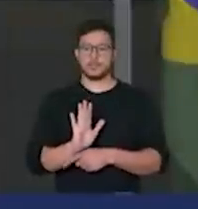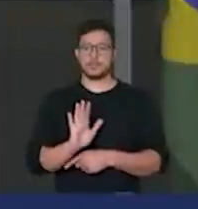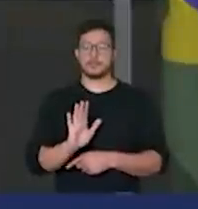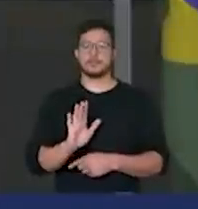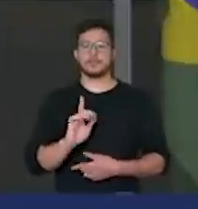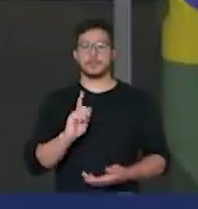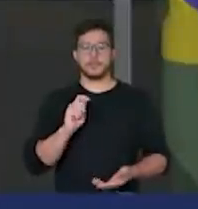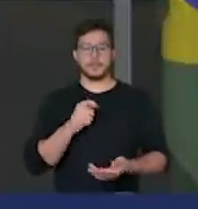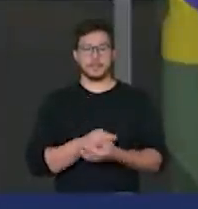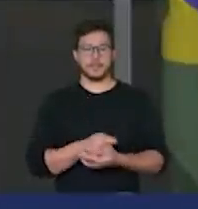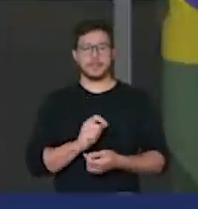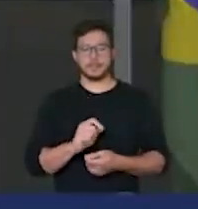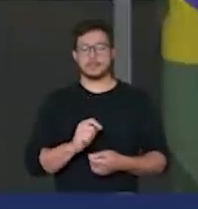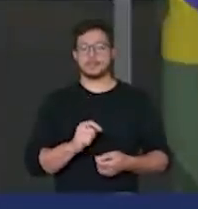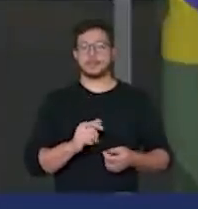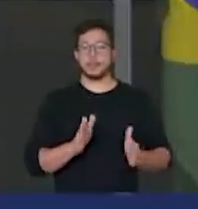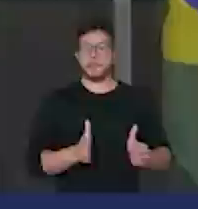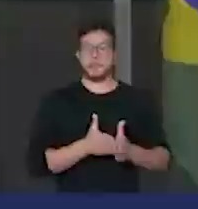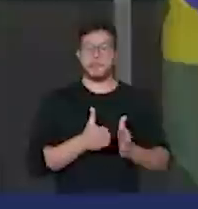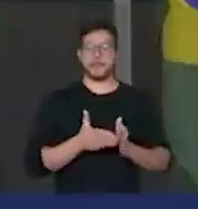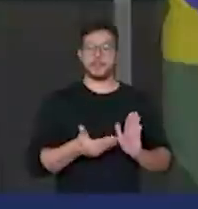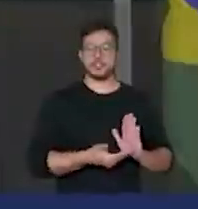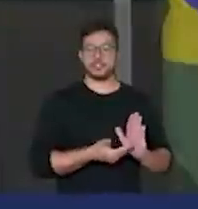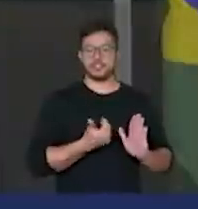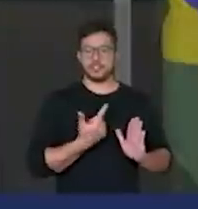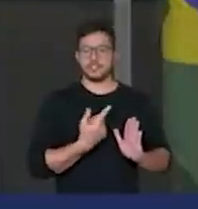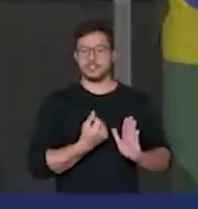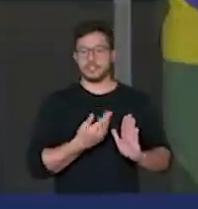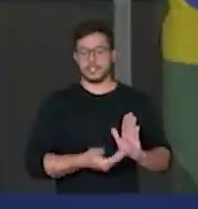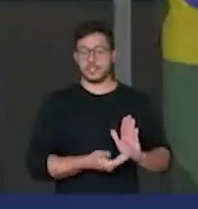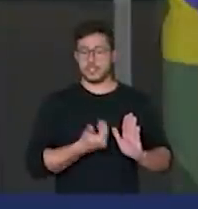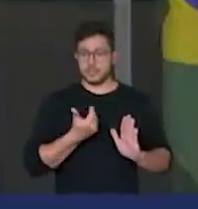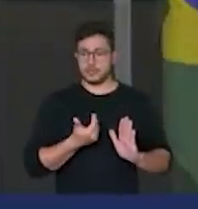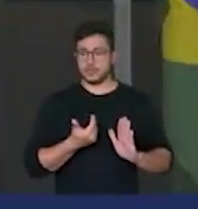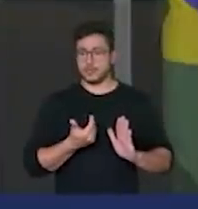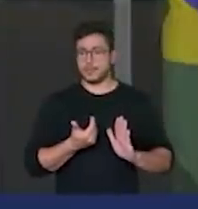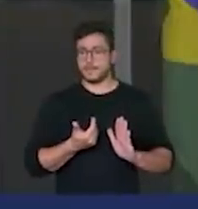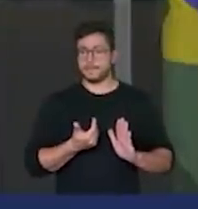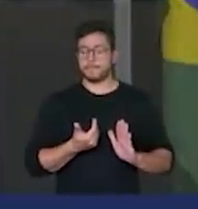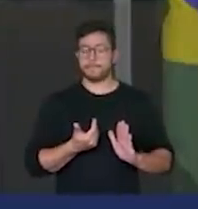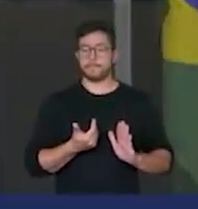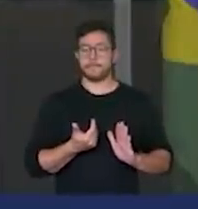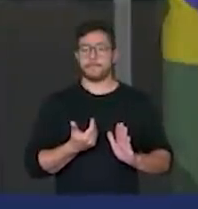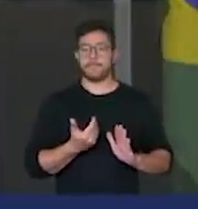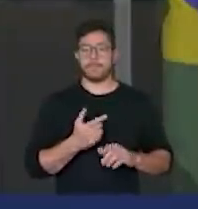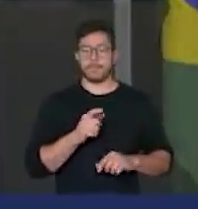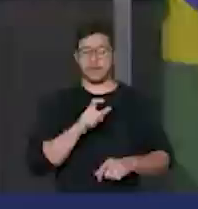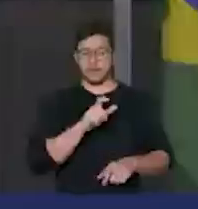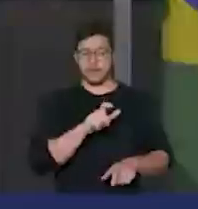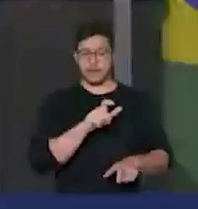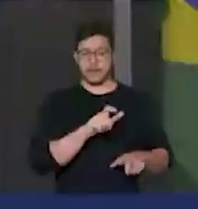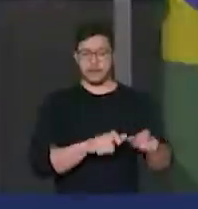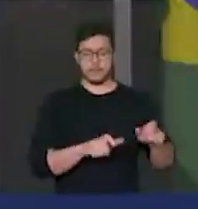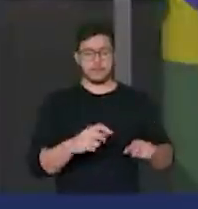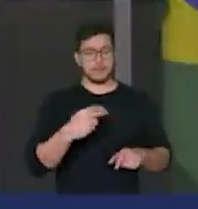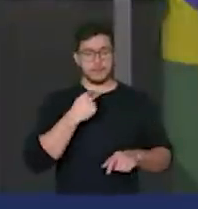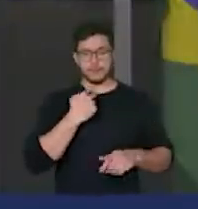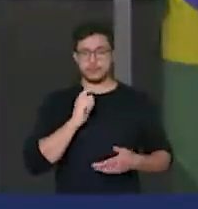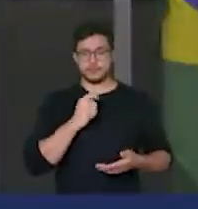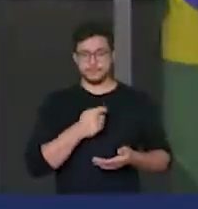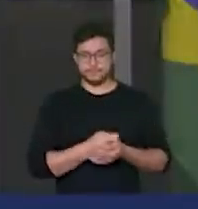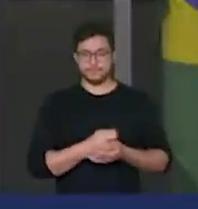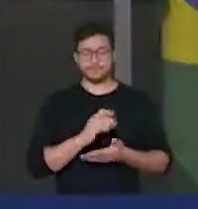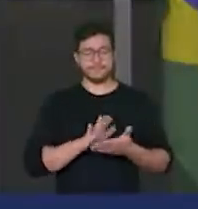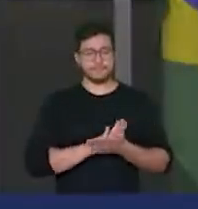tirando dinheiro dos mais pobres, tirando dinheiro de quem passa fome, tirando dinheiro de quem justamente menos poderia dar o seu